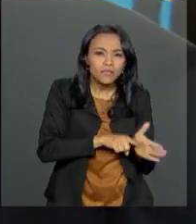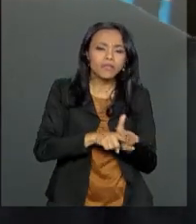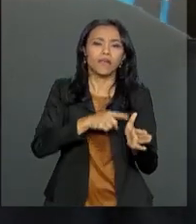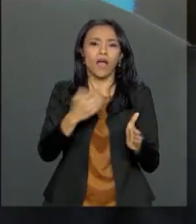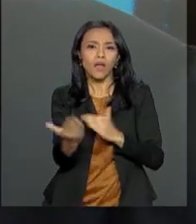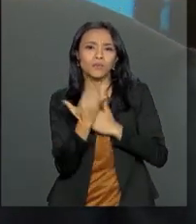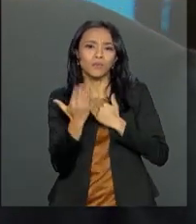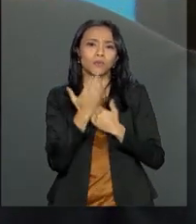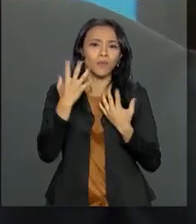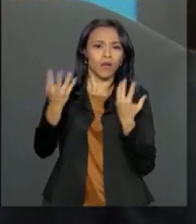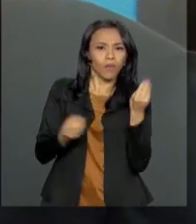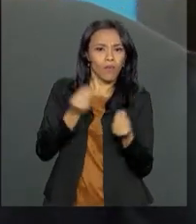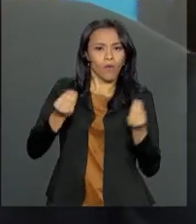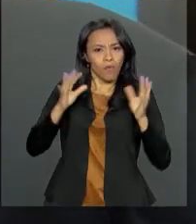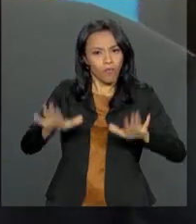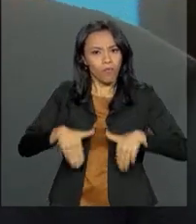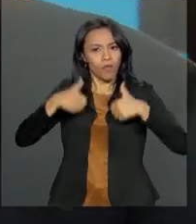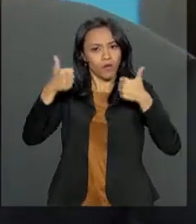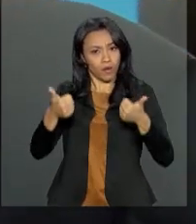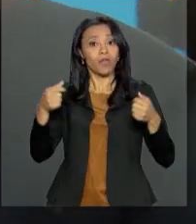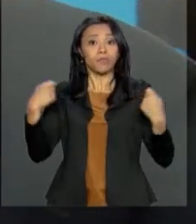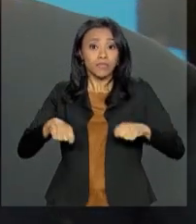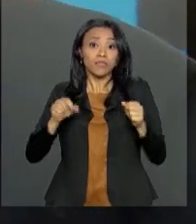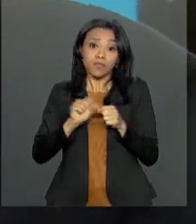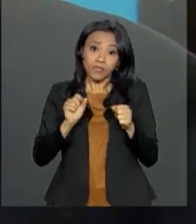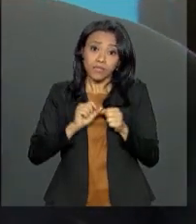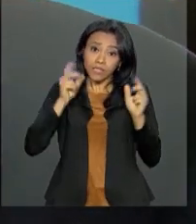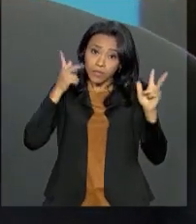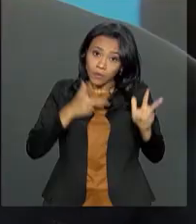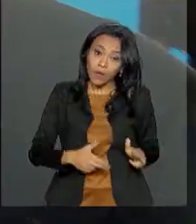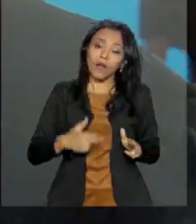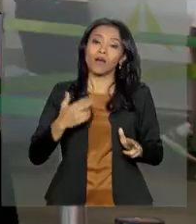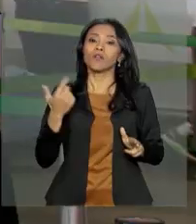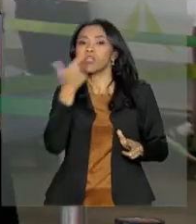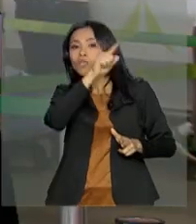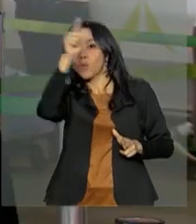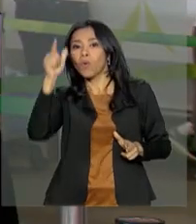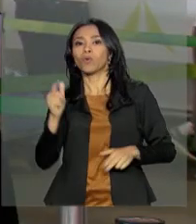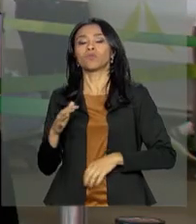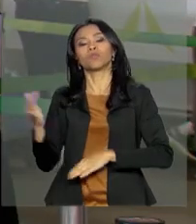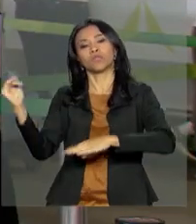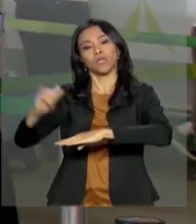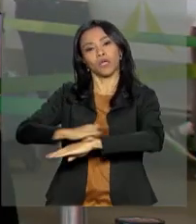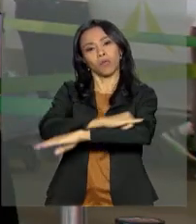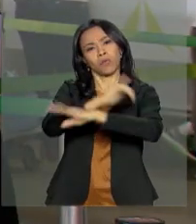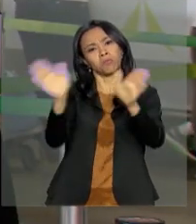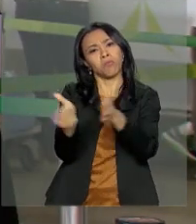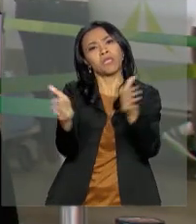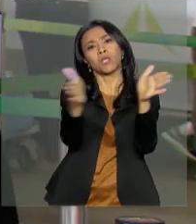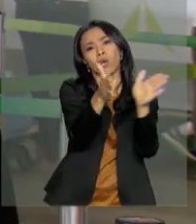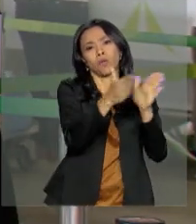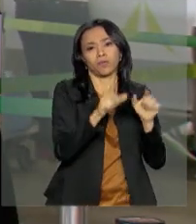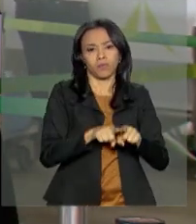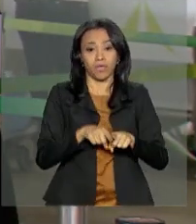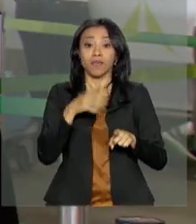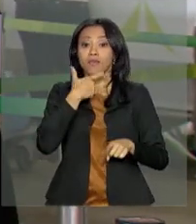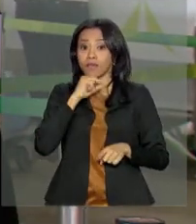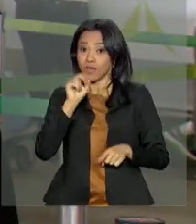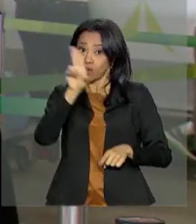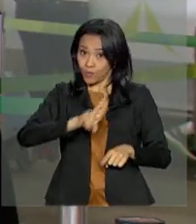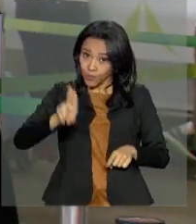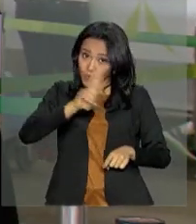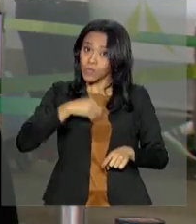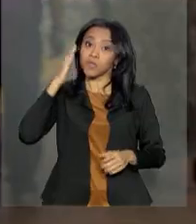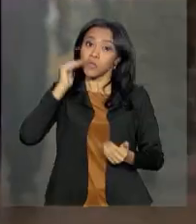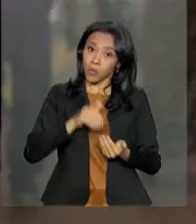tem que ser feito também nos aeroportos menores para que a gente tenha essa mesma aflição e quem passa pelos aeroportos concorda os terminais